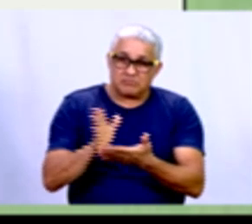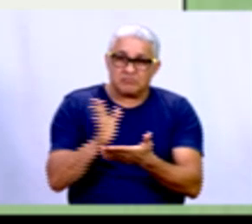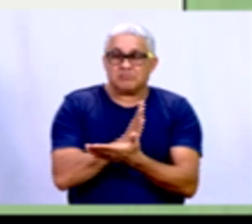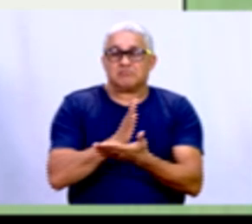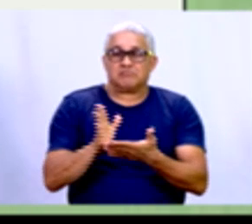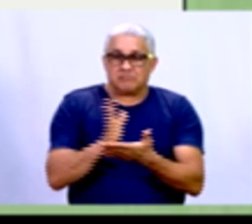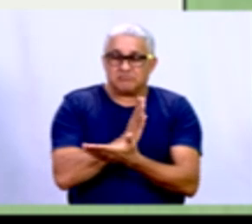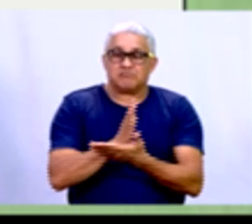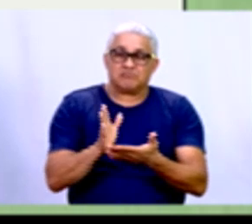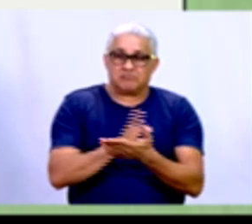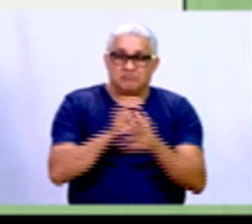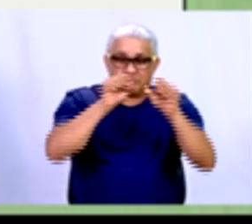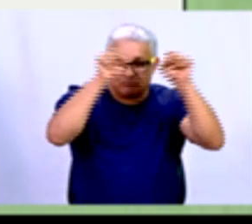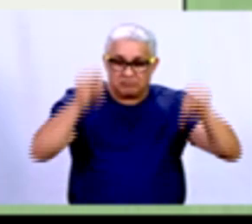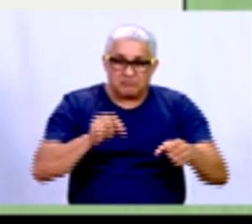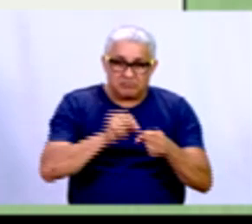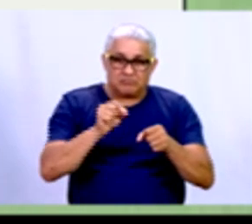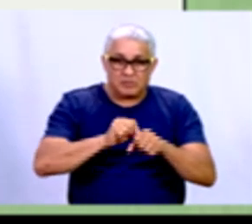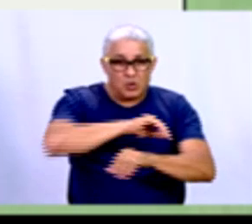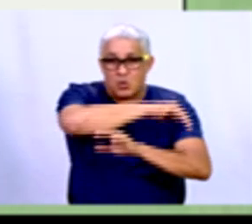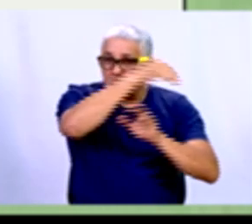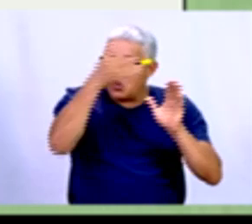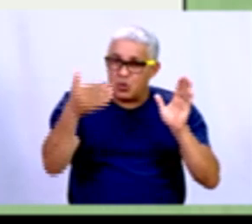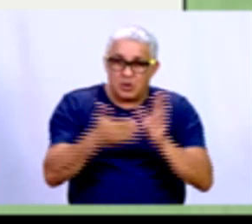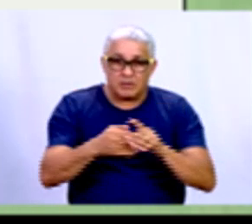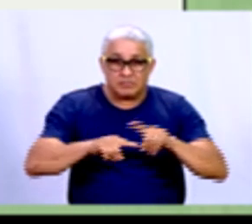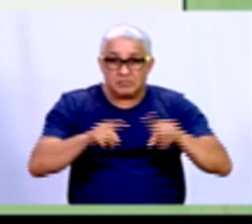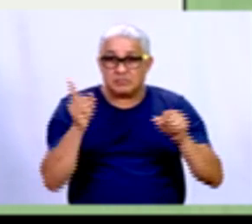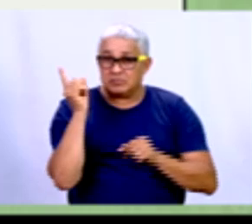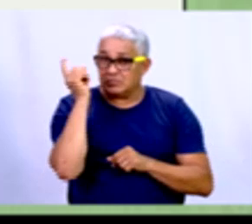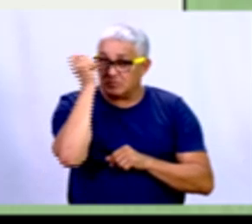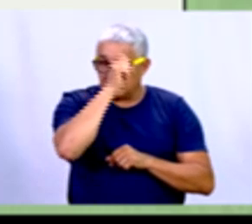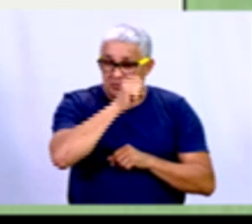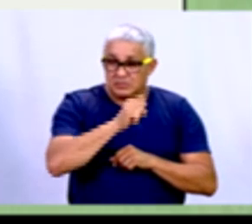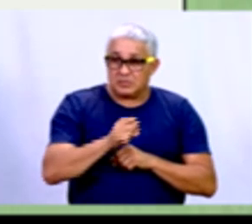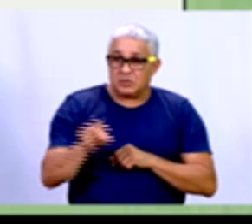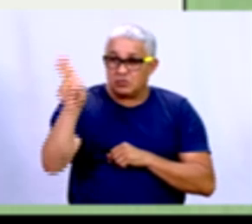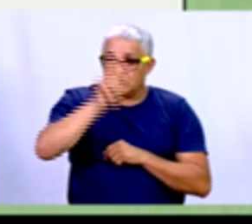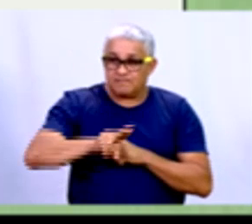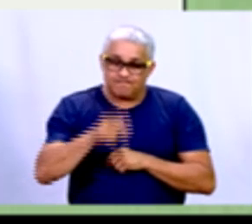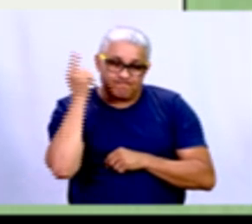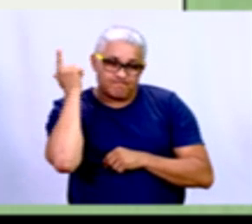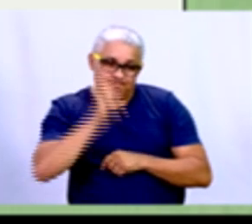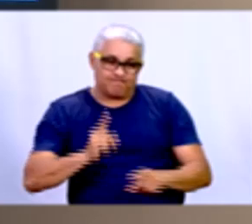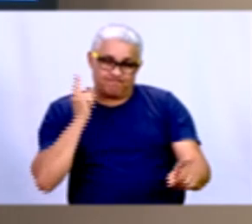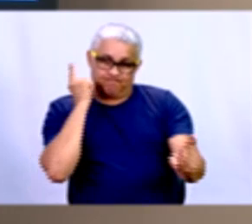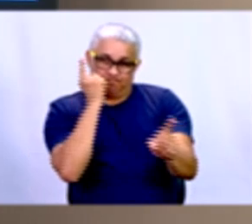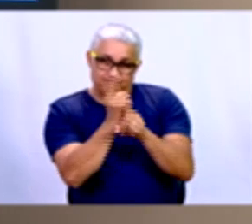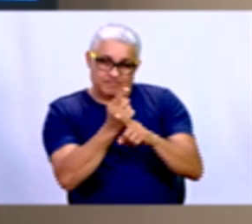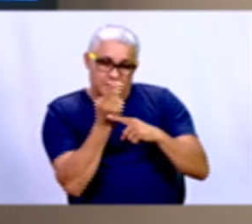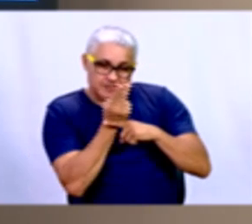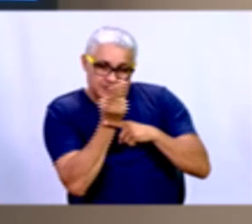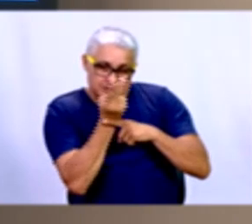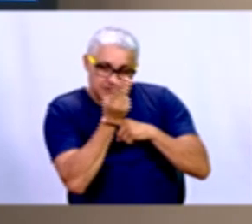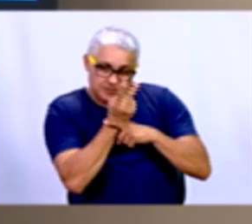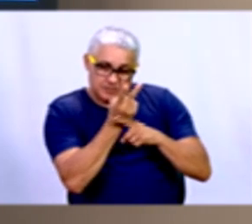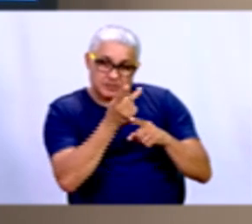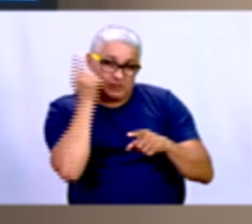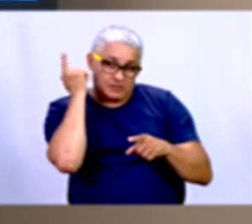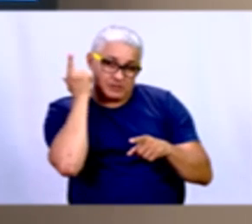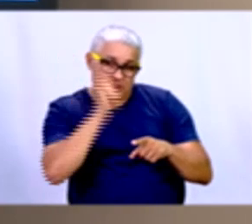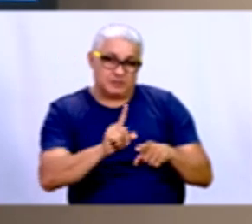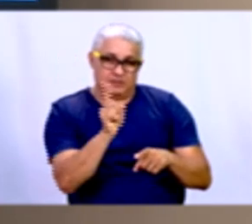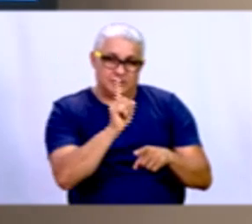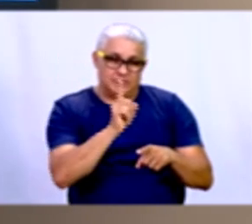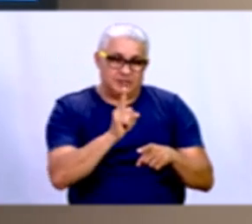faz tudo aquilo que é esperado, mas é difícil do usuário conseguir encontrar aquilo que ele está procurando. Ele fica ali